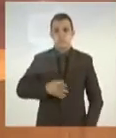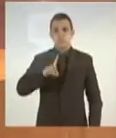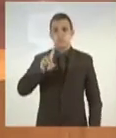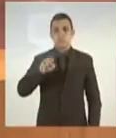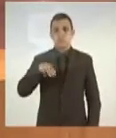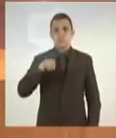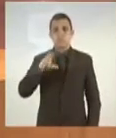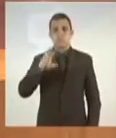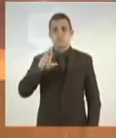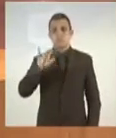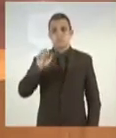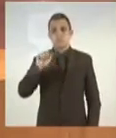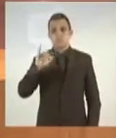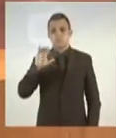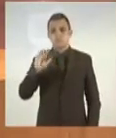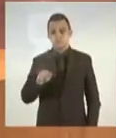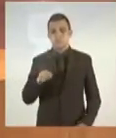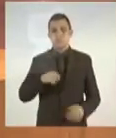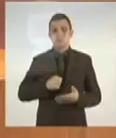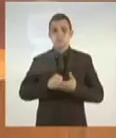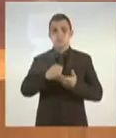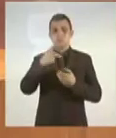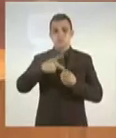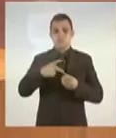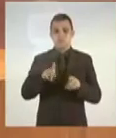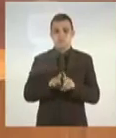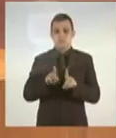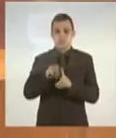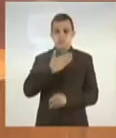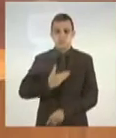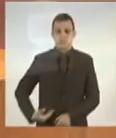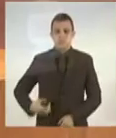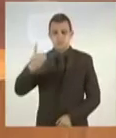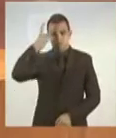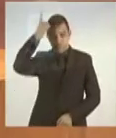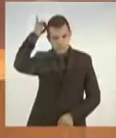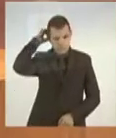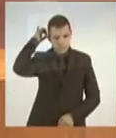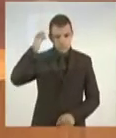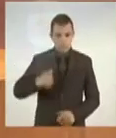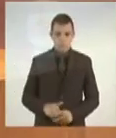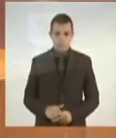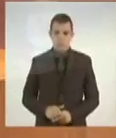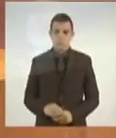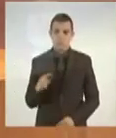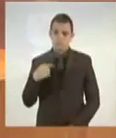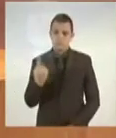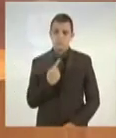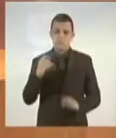da Petrobras, em defesa do governo da presidenta Dilma. E a gente, com